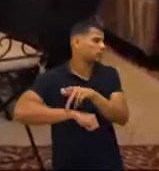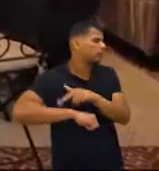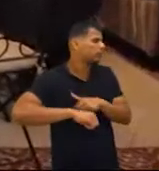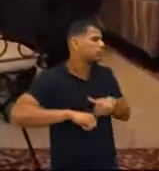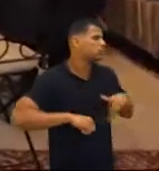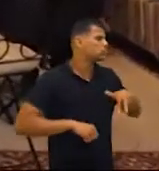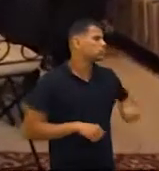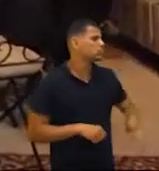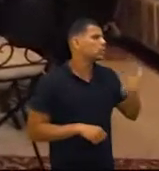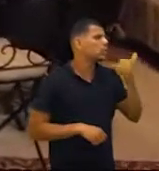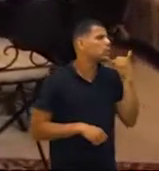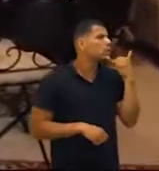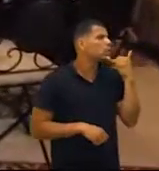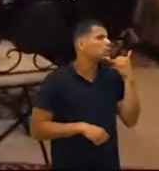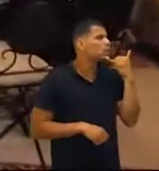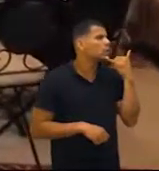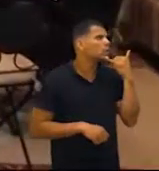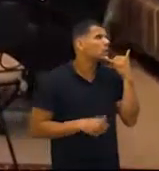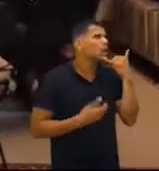Telefonei